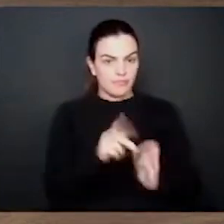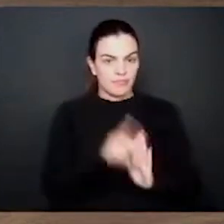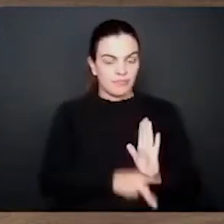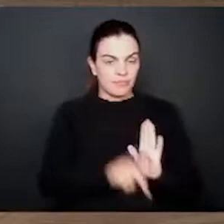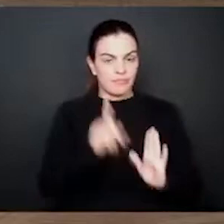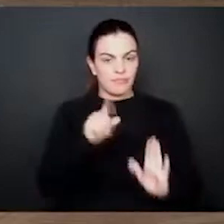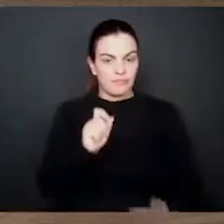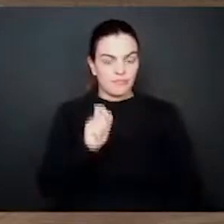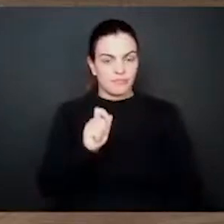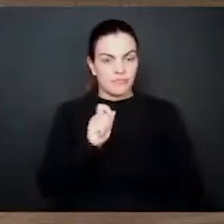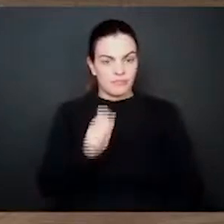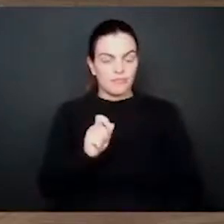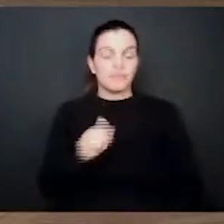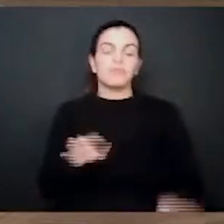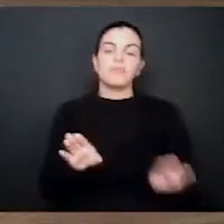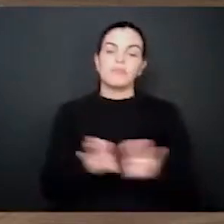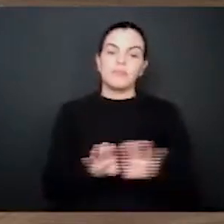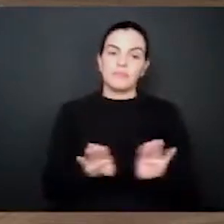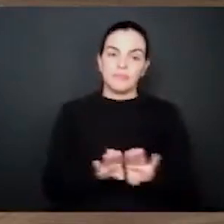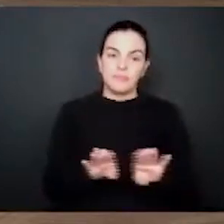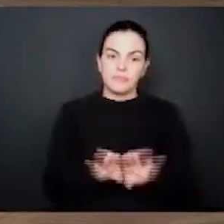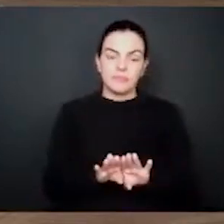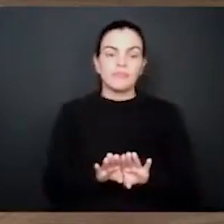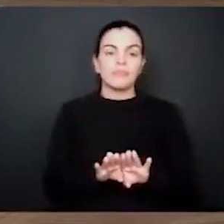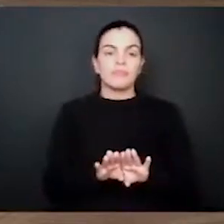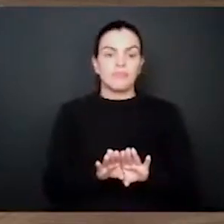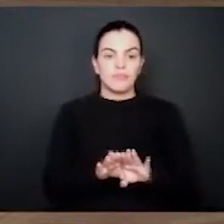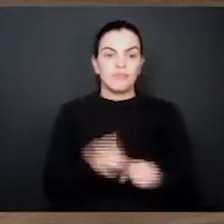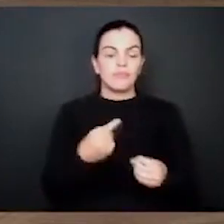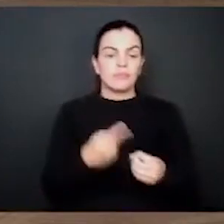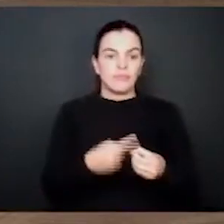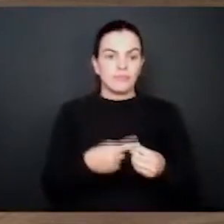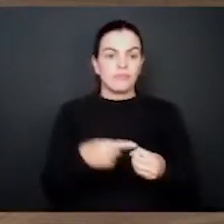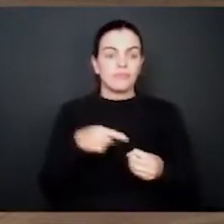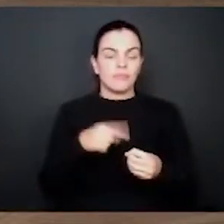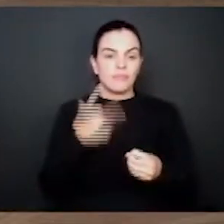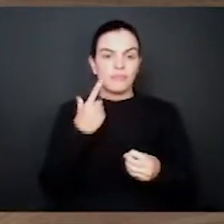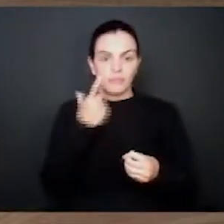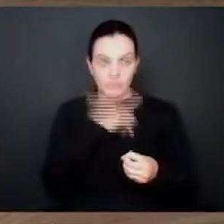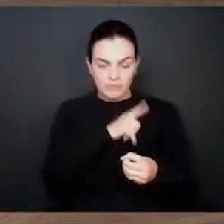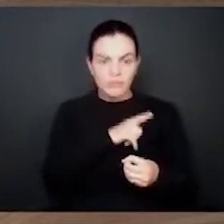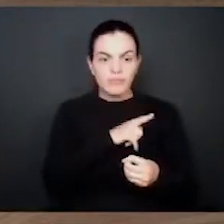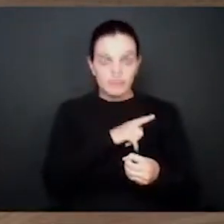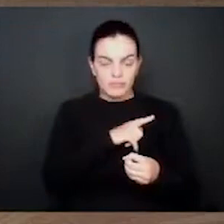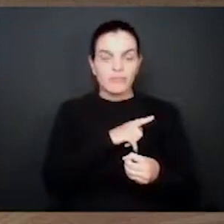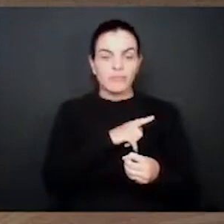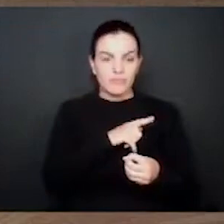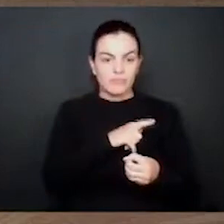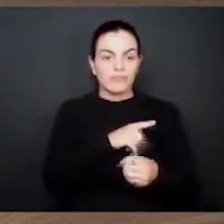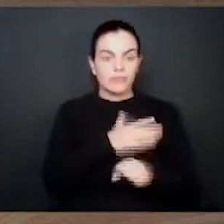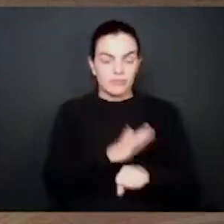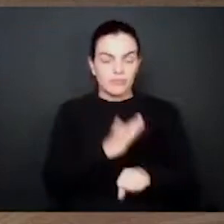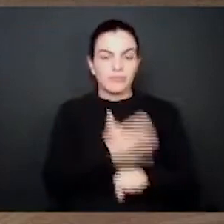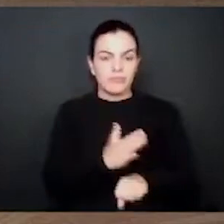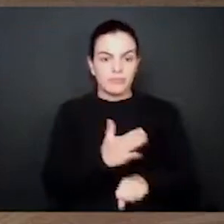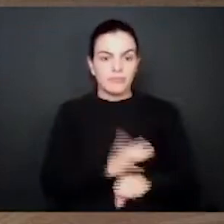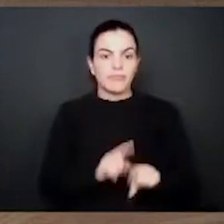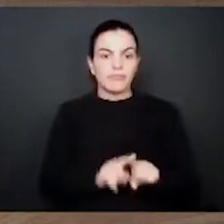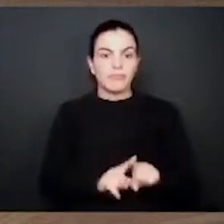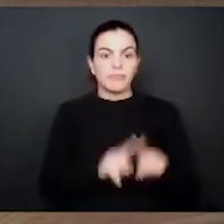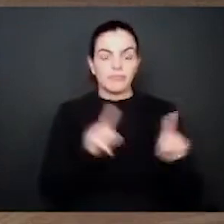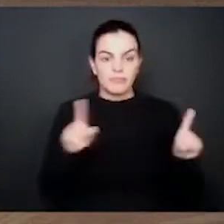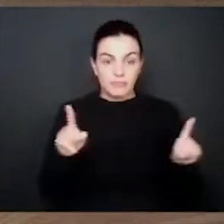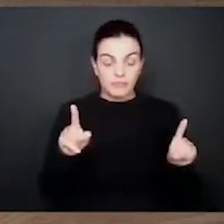são as mesmas que hoje o município tem que cumprir. Porém, de uma forma muito